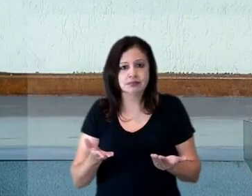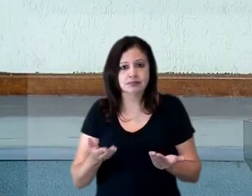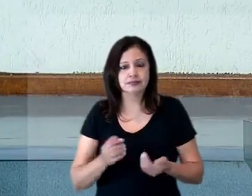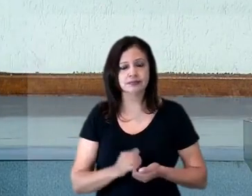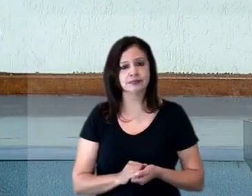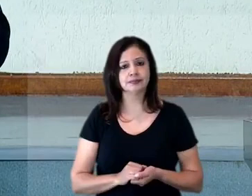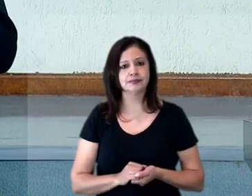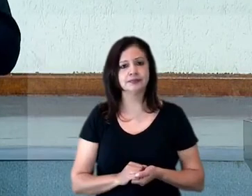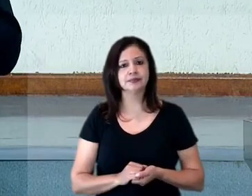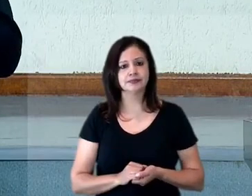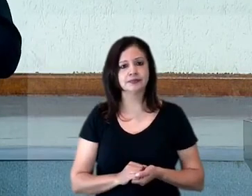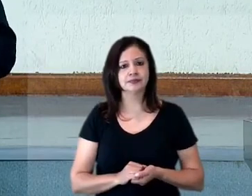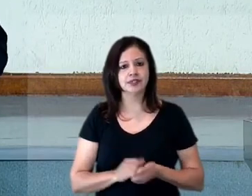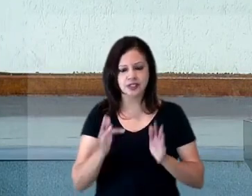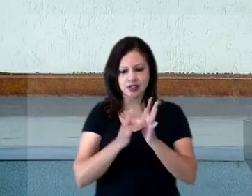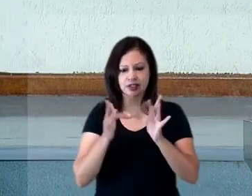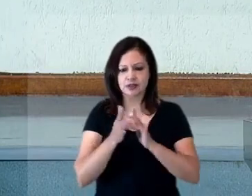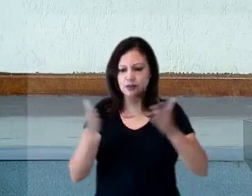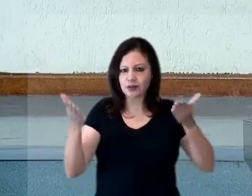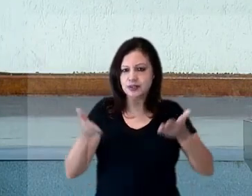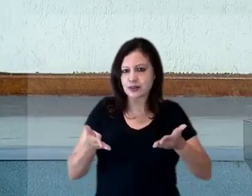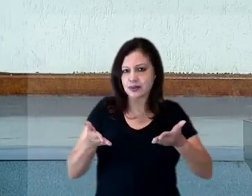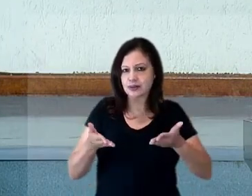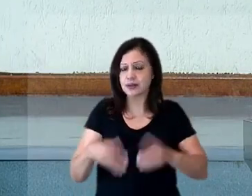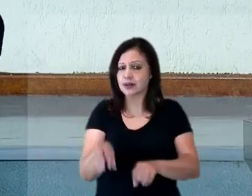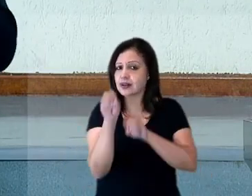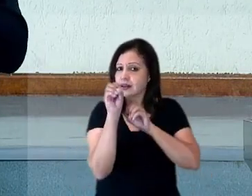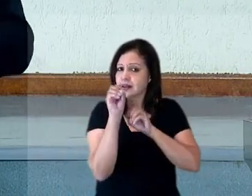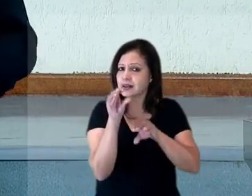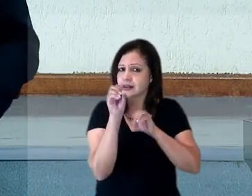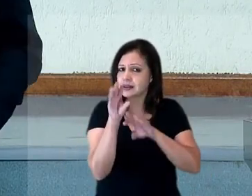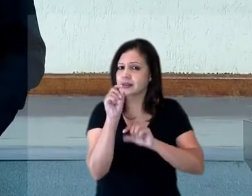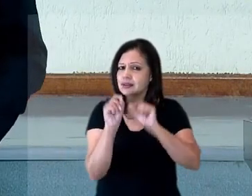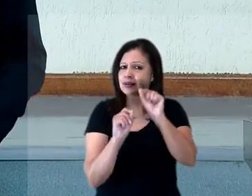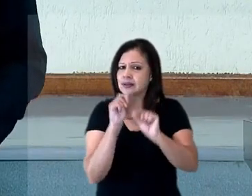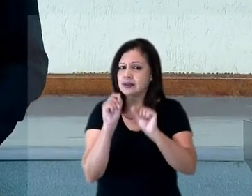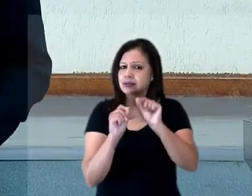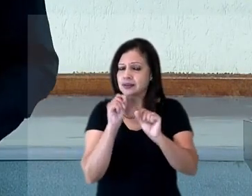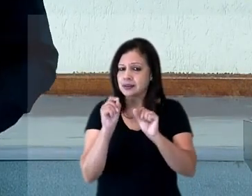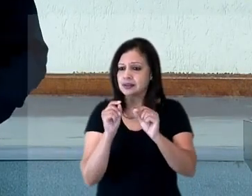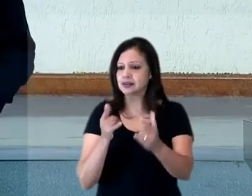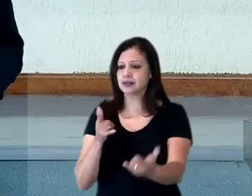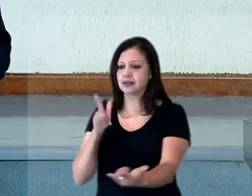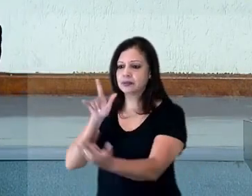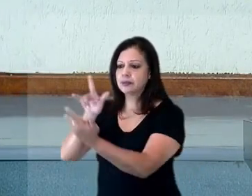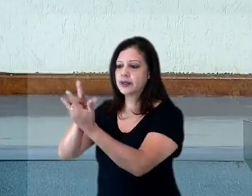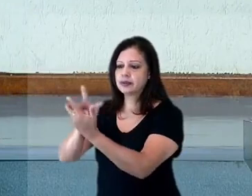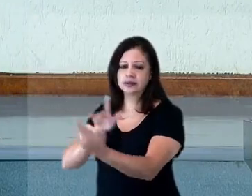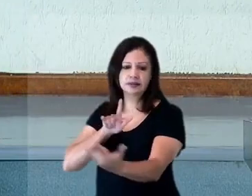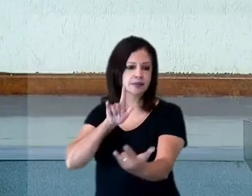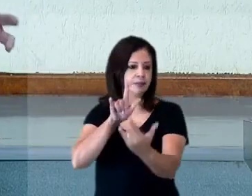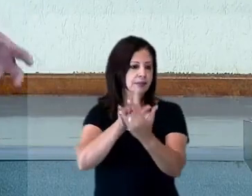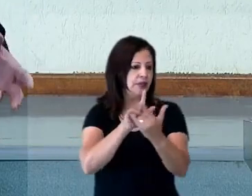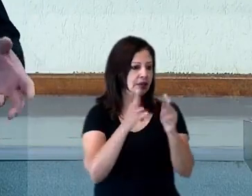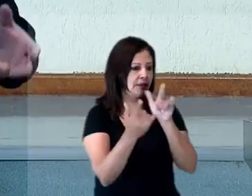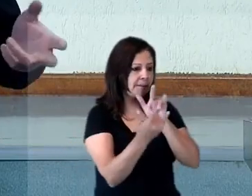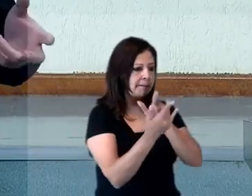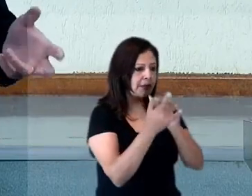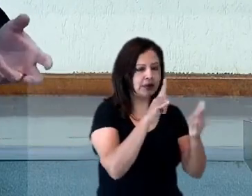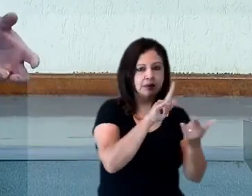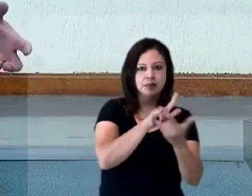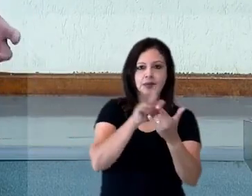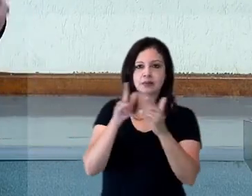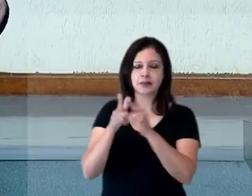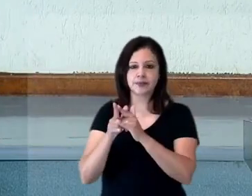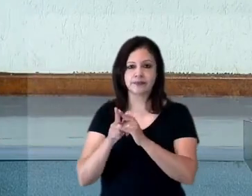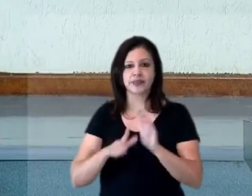dizendo: amem uns aos outros, será que, de fato, é isso que nós temos praticado? Levítico fala das